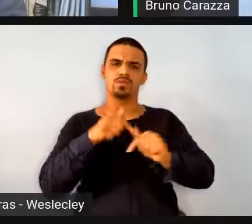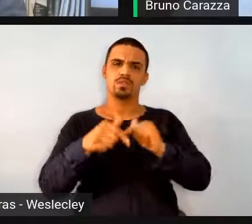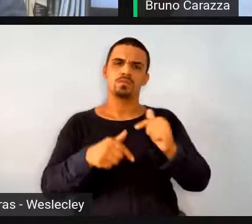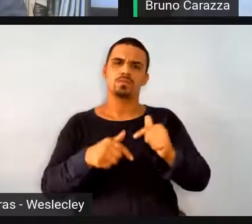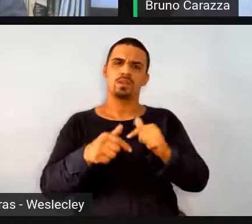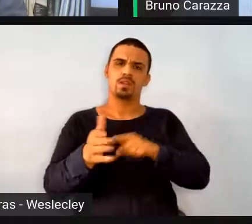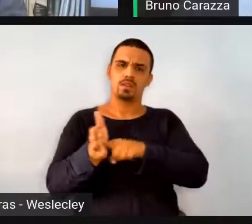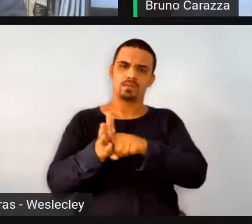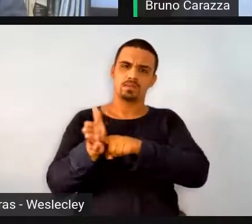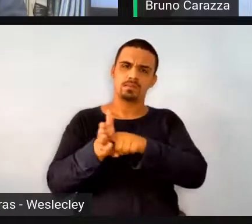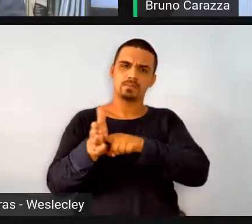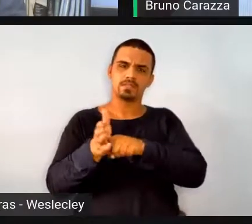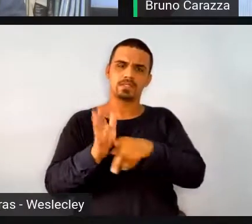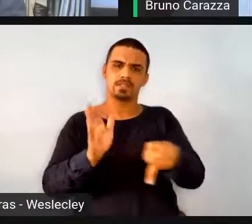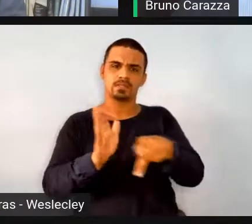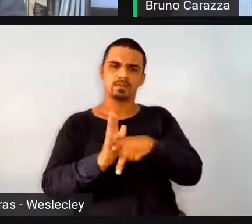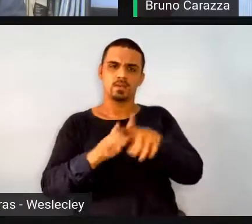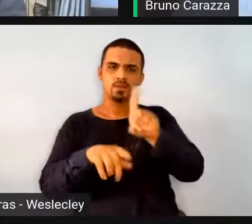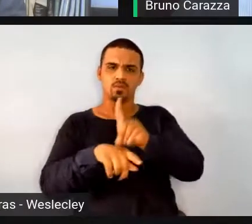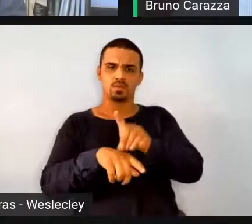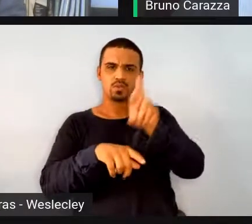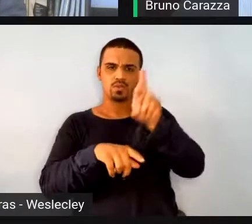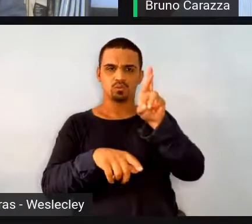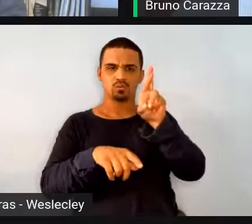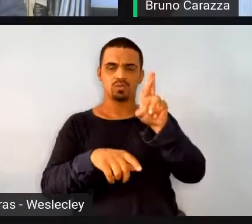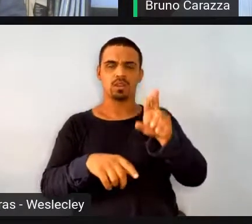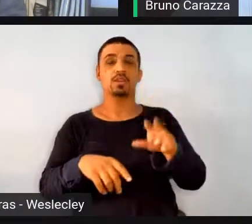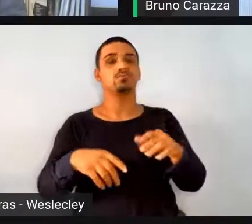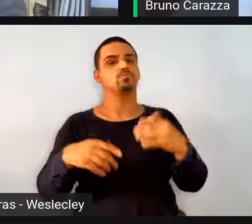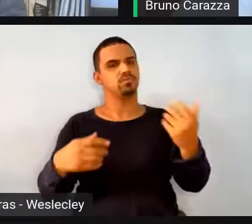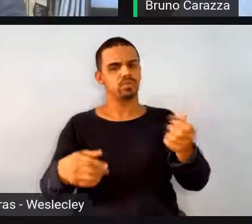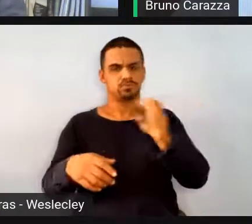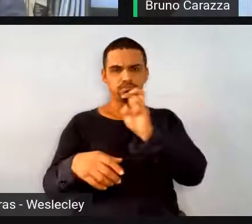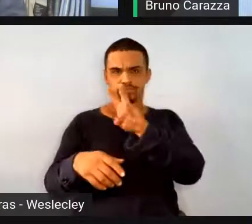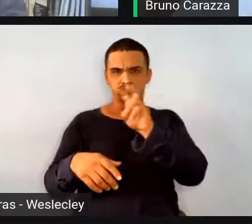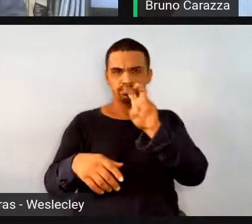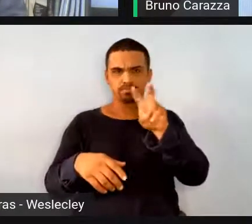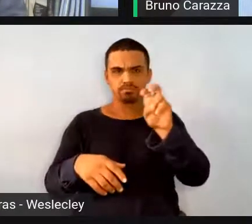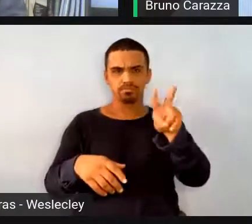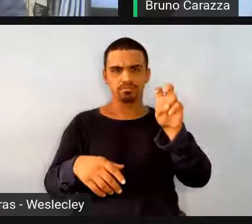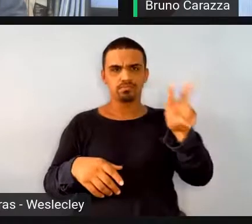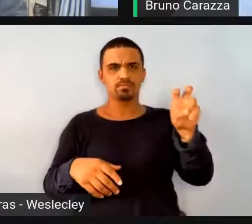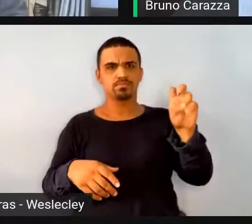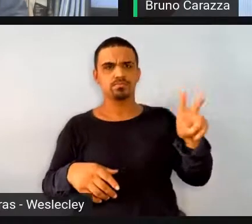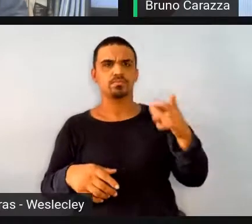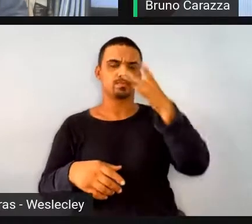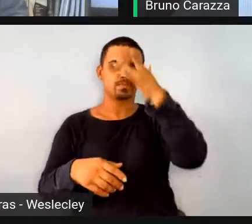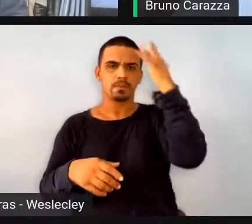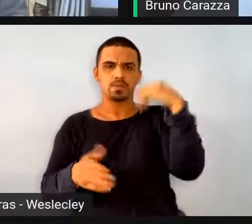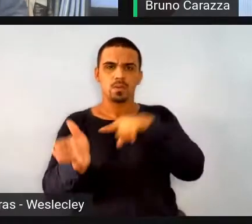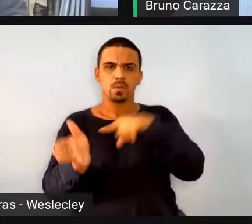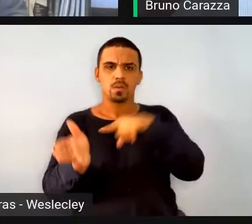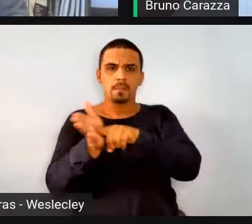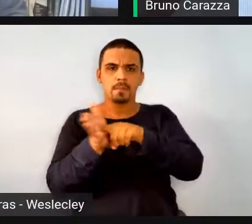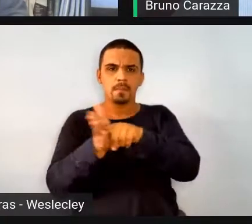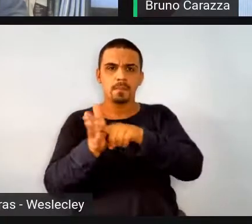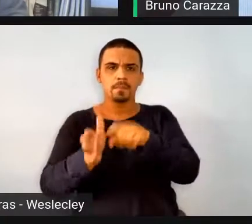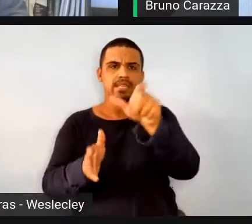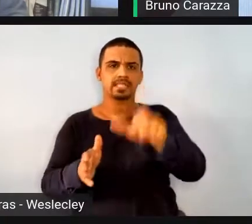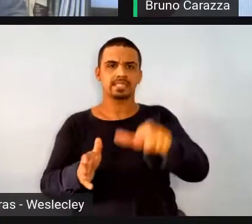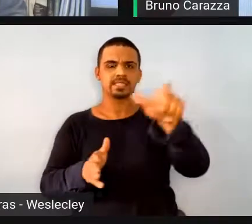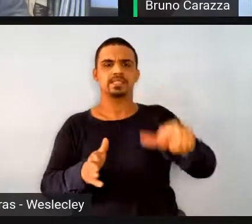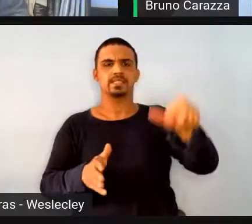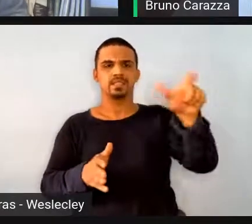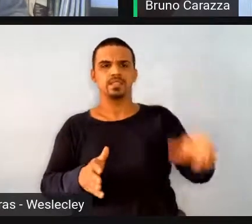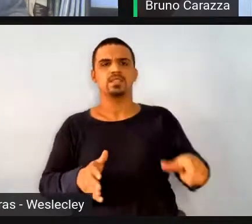pesquisa de doutorado e tenho visto cada vez mais pesquisadores do CEFOR aí publicando nas melhores revistas,